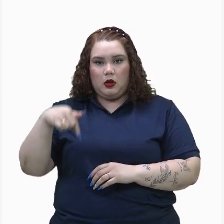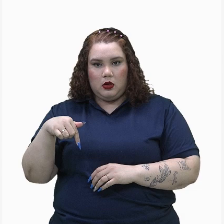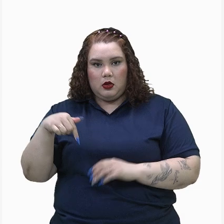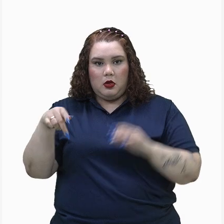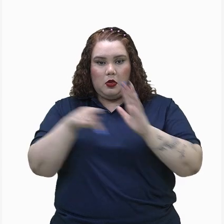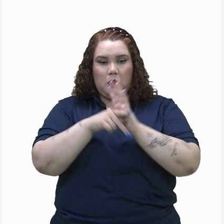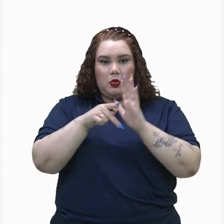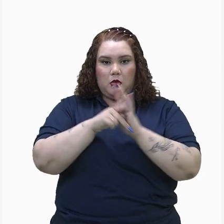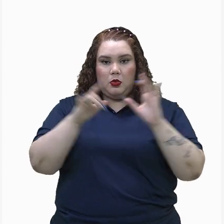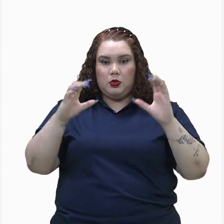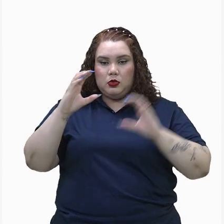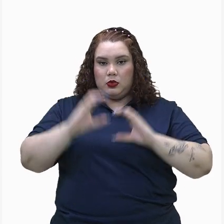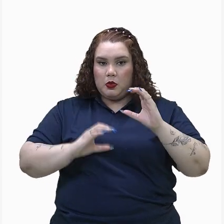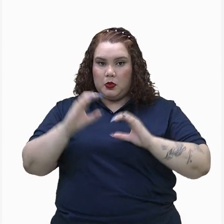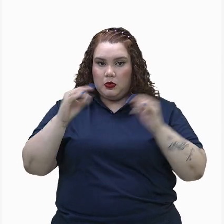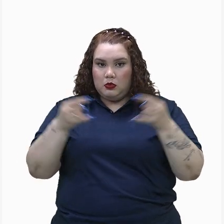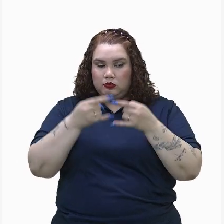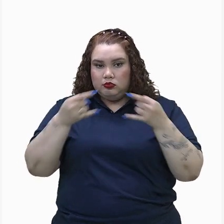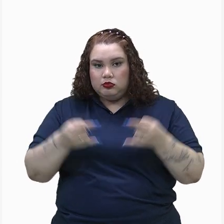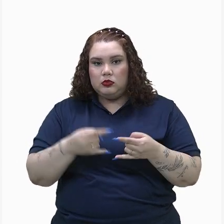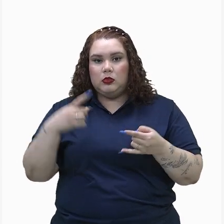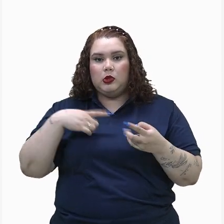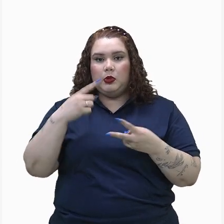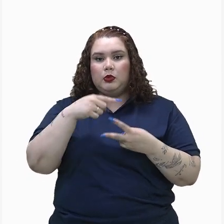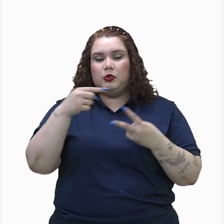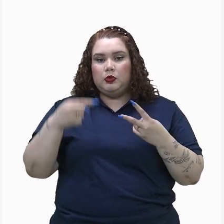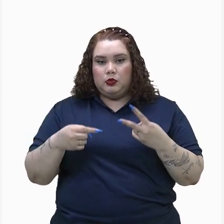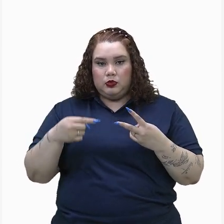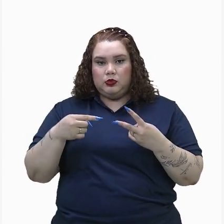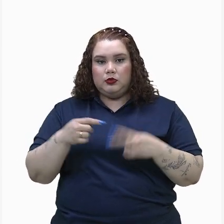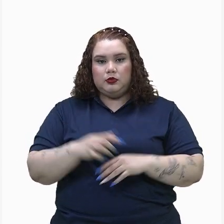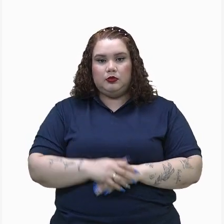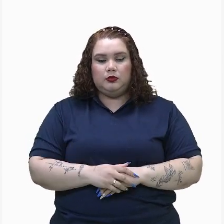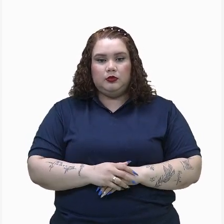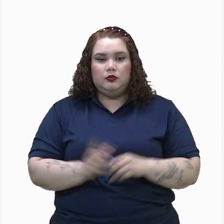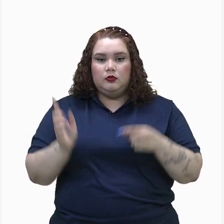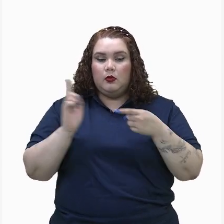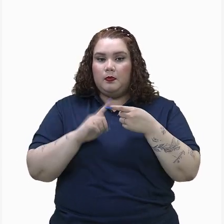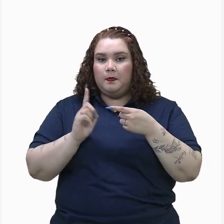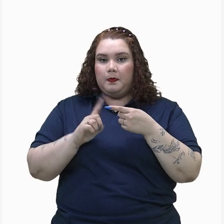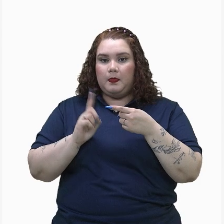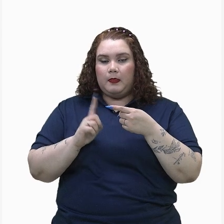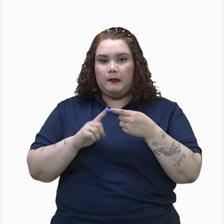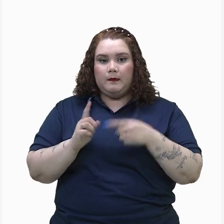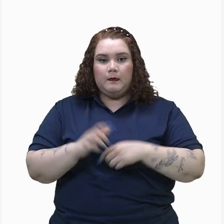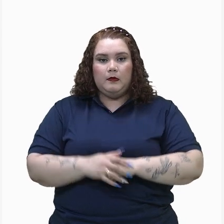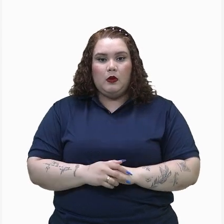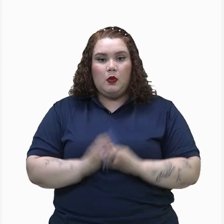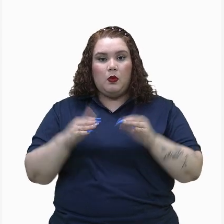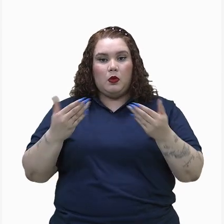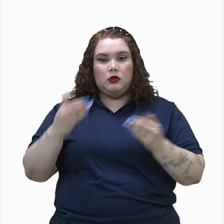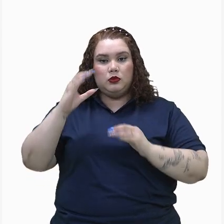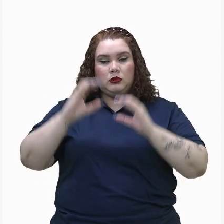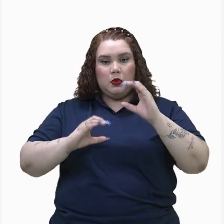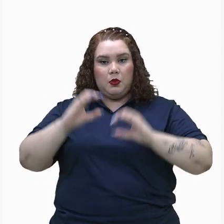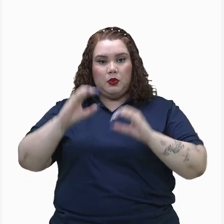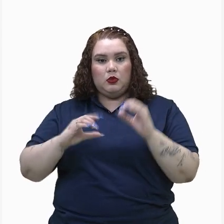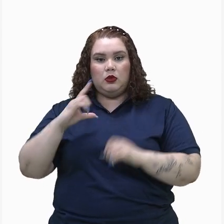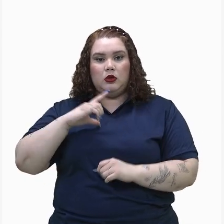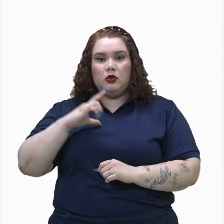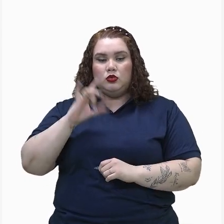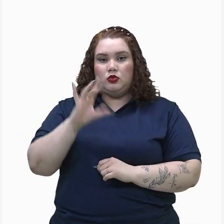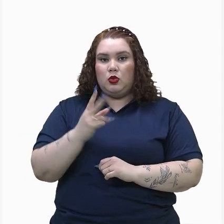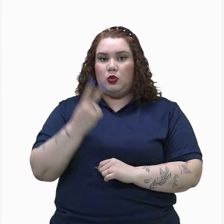circuito em paralelo também pode ser encontrada em dois casos particulares. Primeiro caso, quando o circuito é formado por